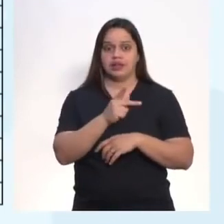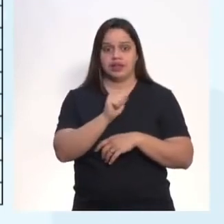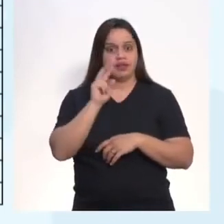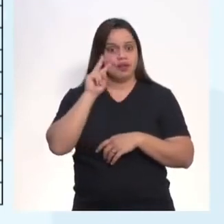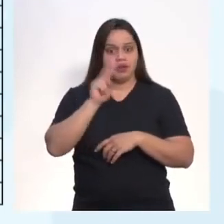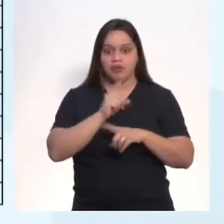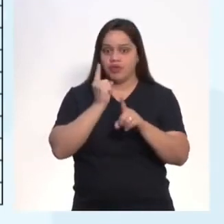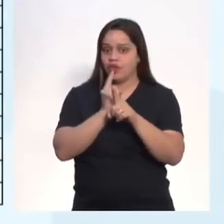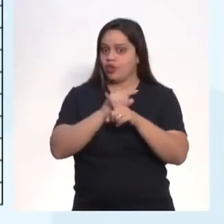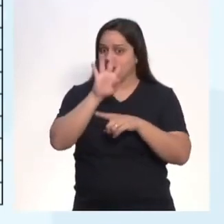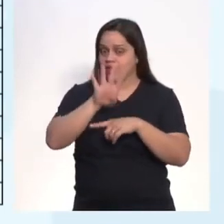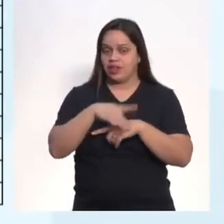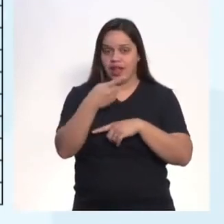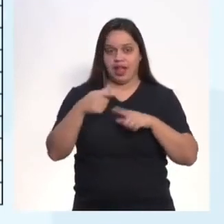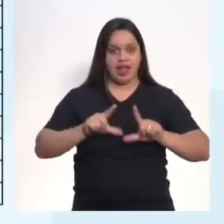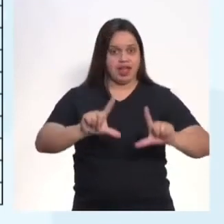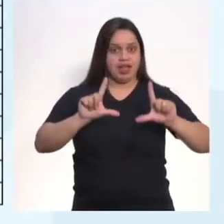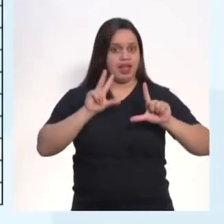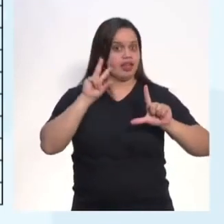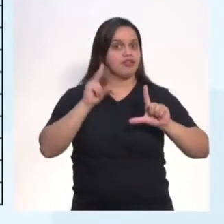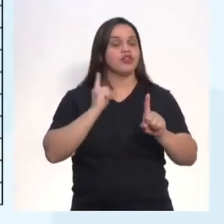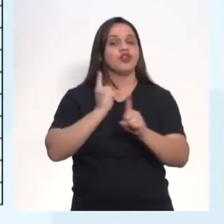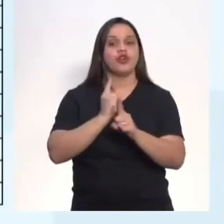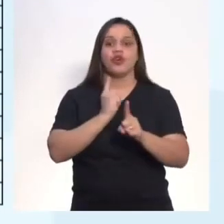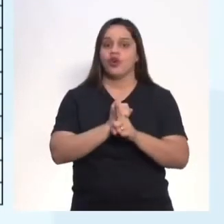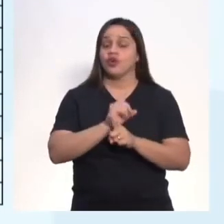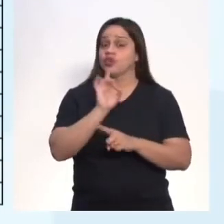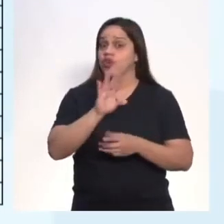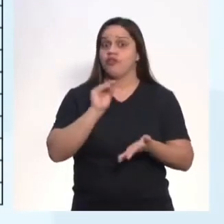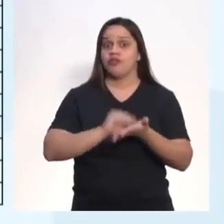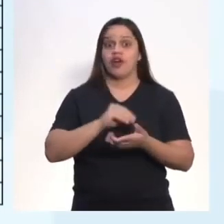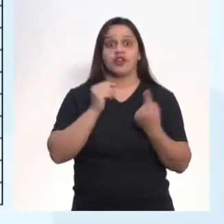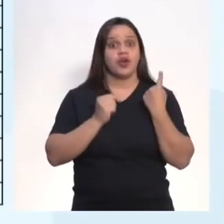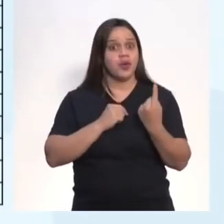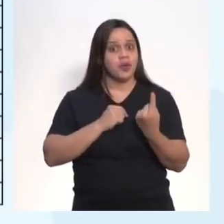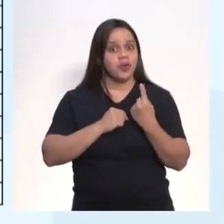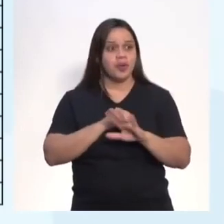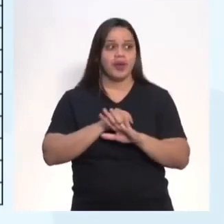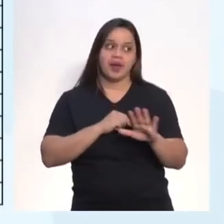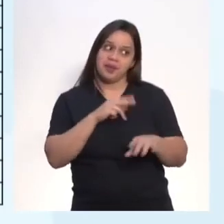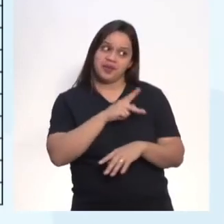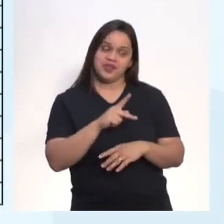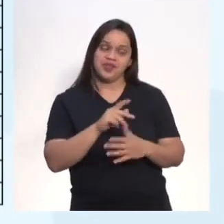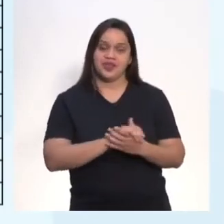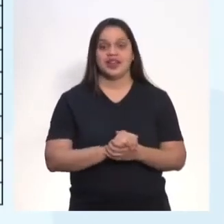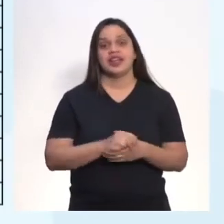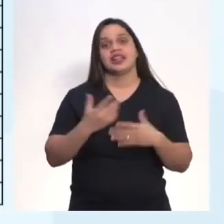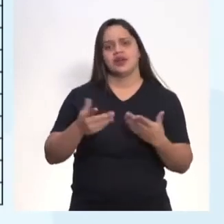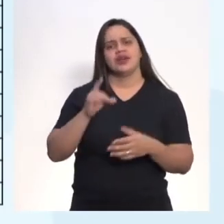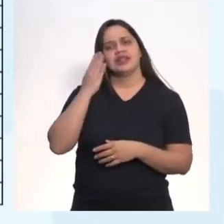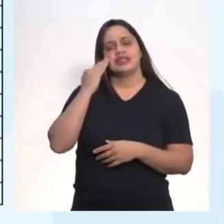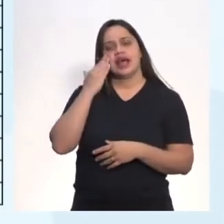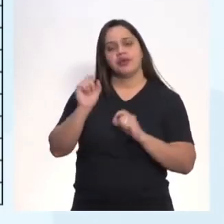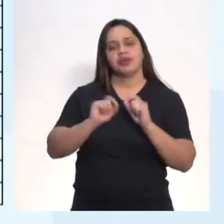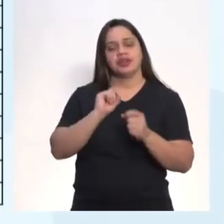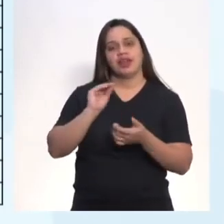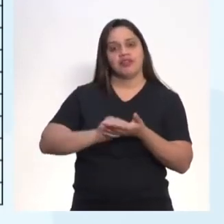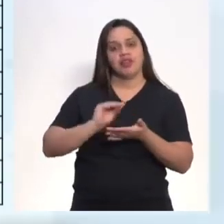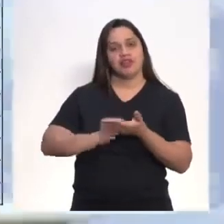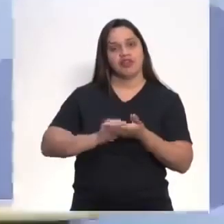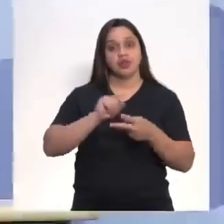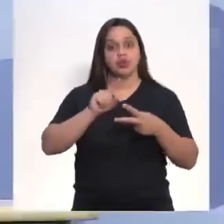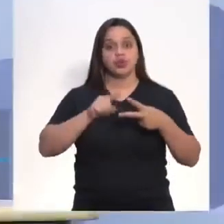gente. Vão achando mais. Tá faltando uma. Só tá faltando uma agora, hein, Mônica? Sabe por que está faltando? Aliás, estão